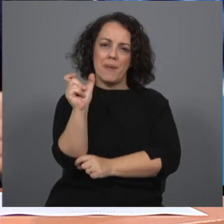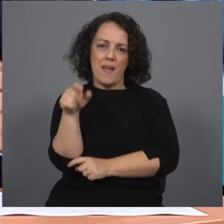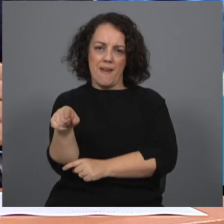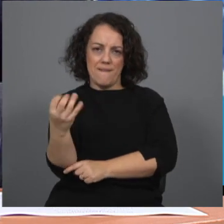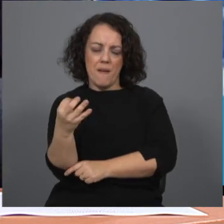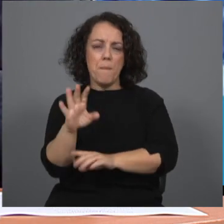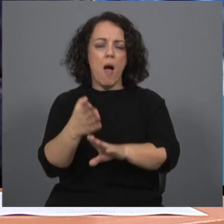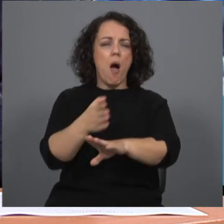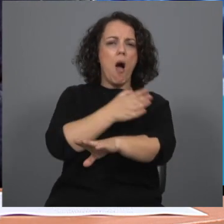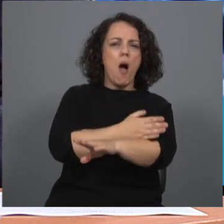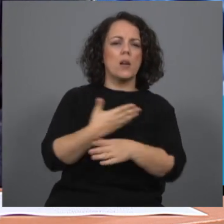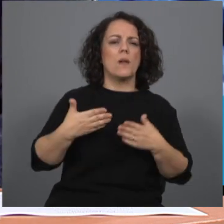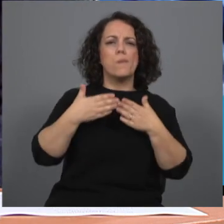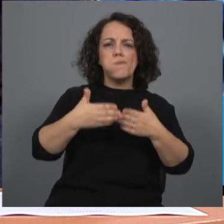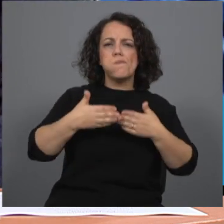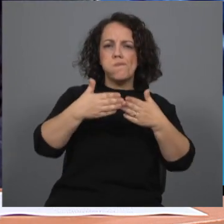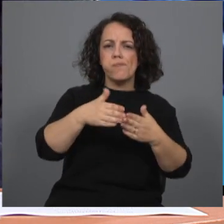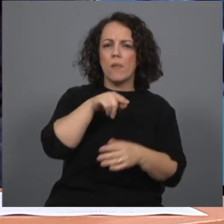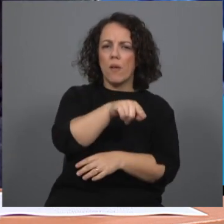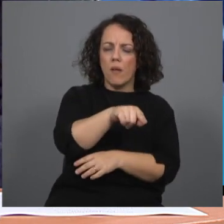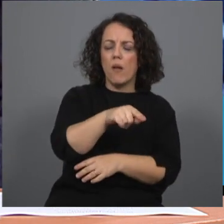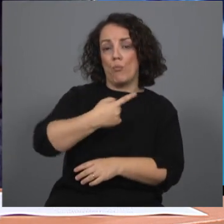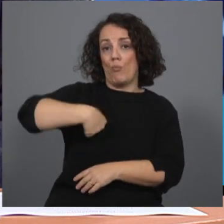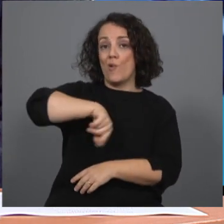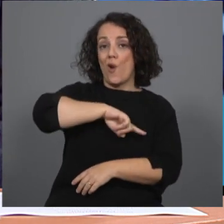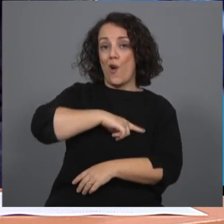ela aparece nos navios, e nós somos